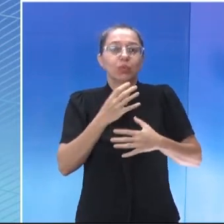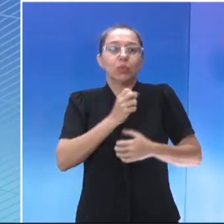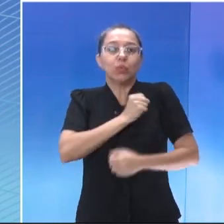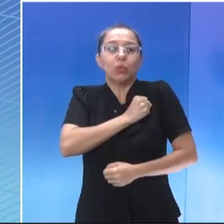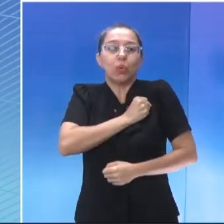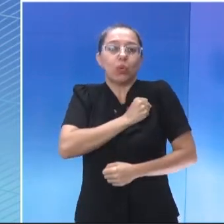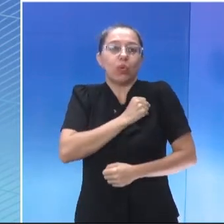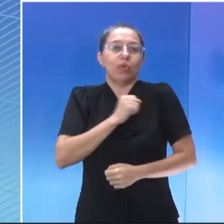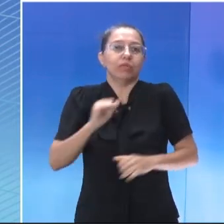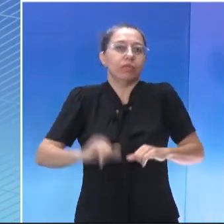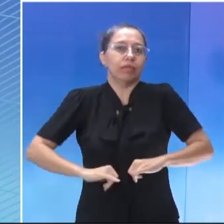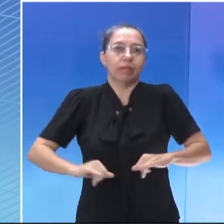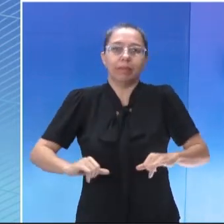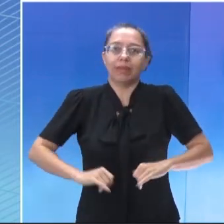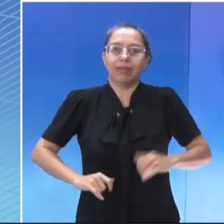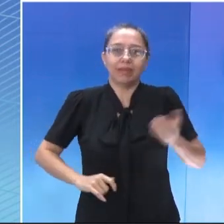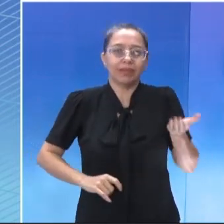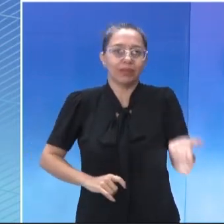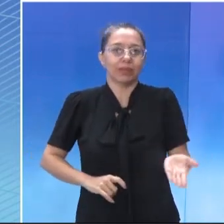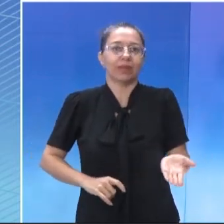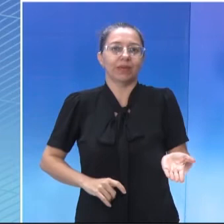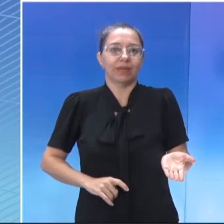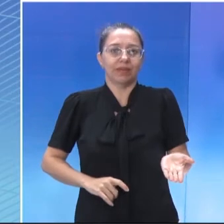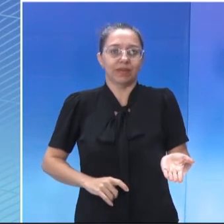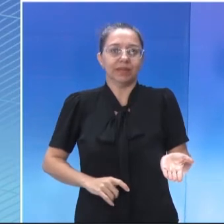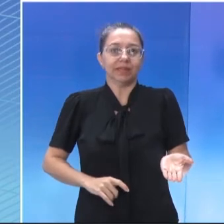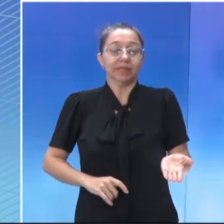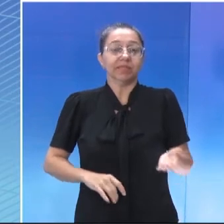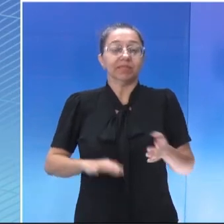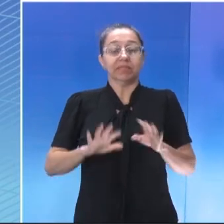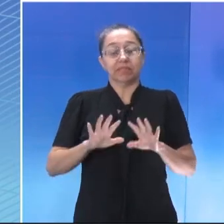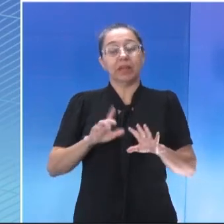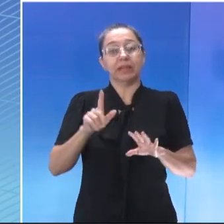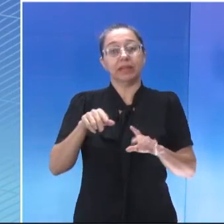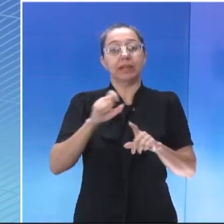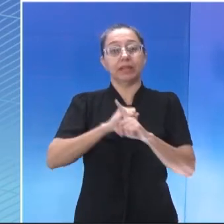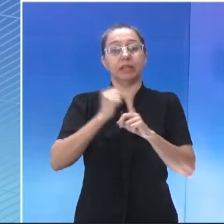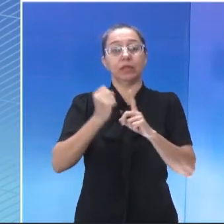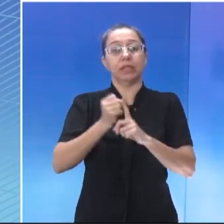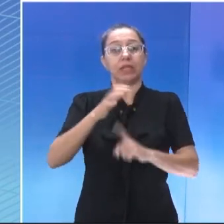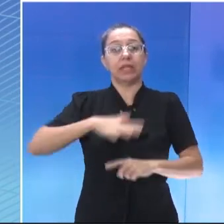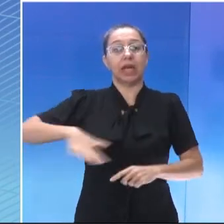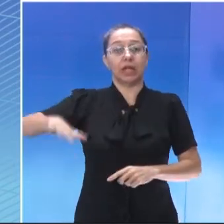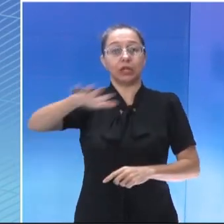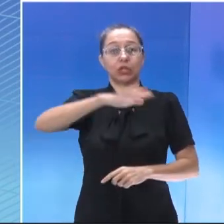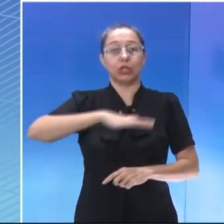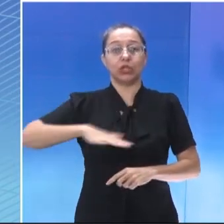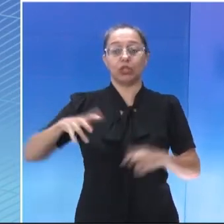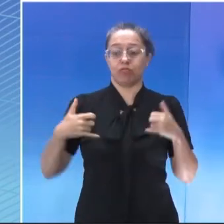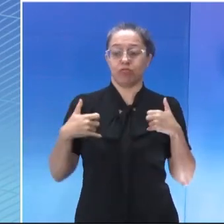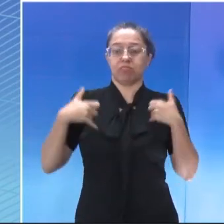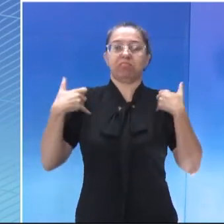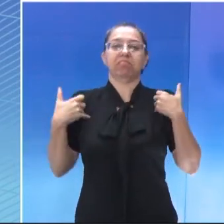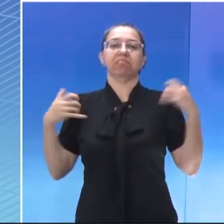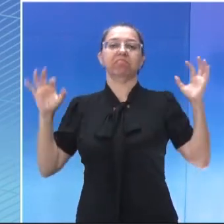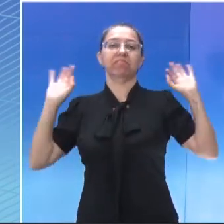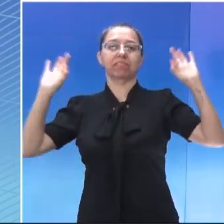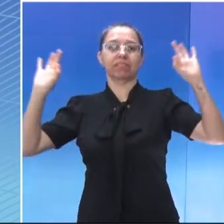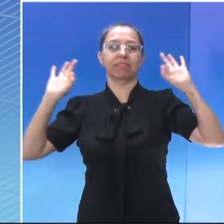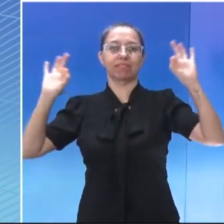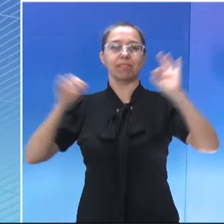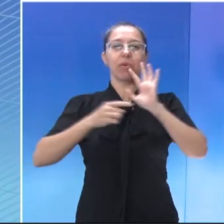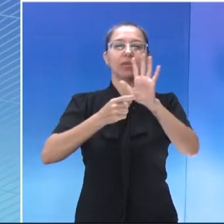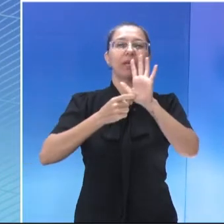né? Ela está sofrendo. Então, essa que é a sociedade do espetáculo. As pessoas estão mais se importando, né,